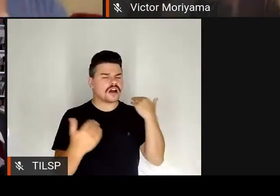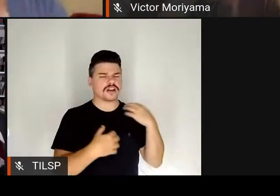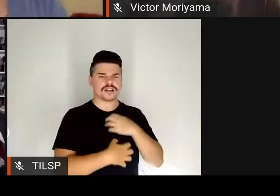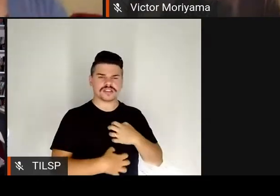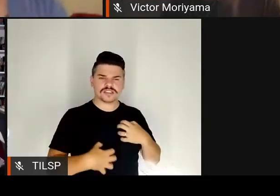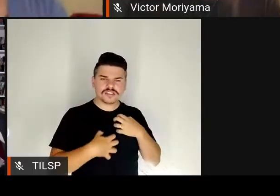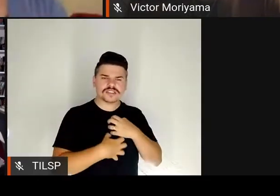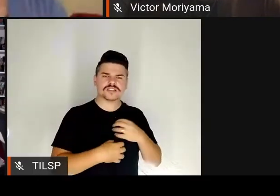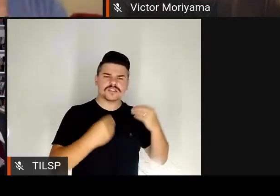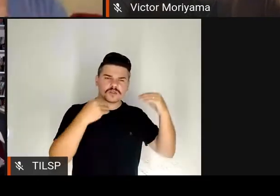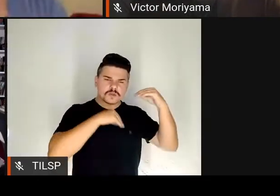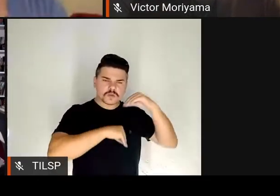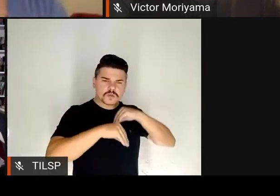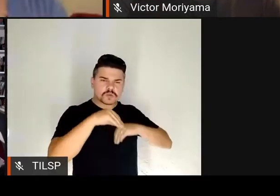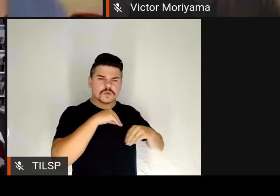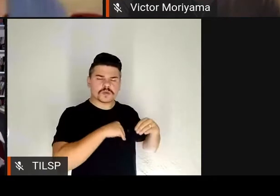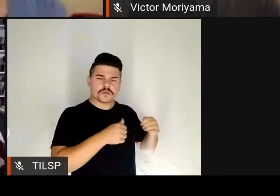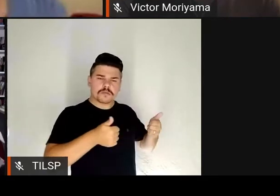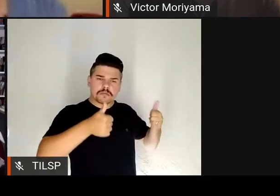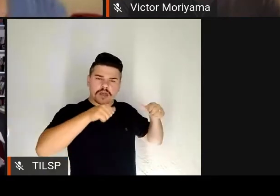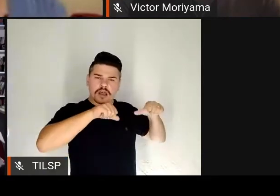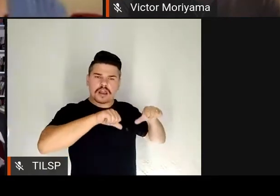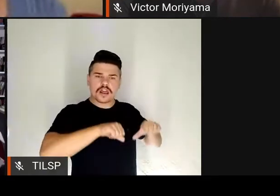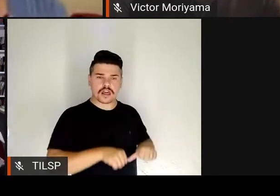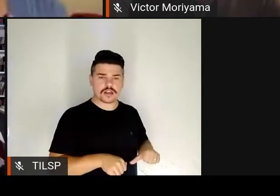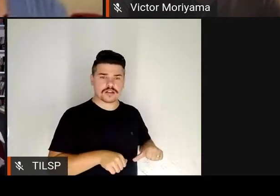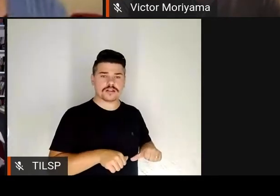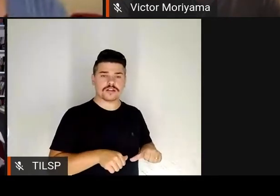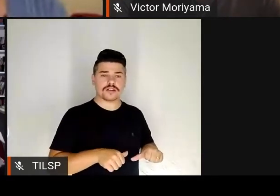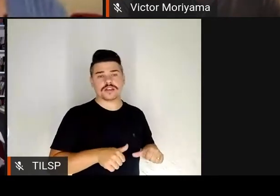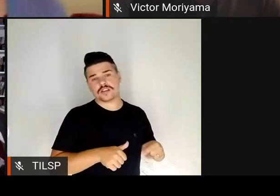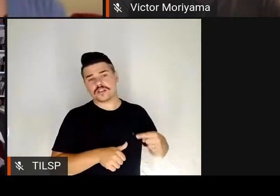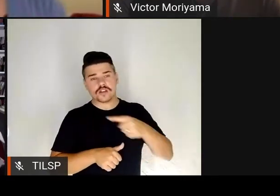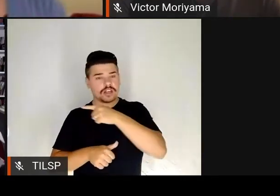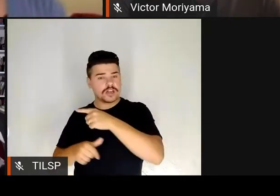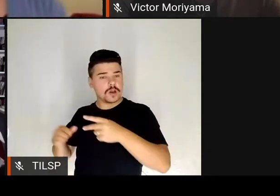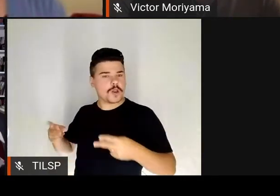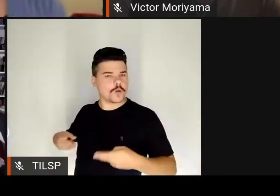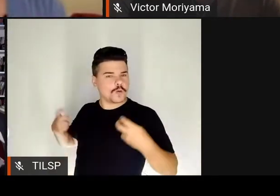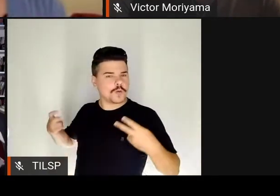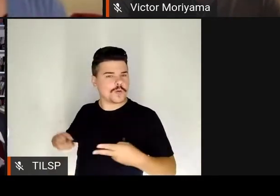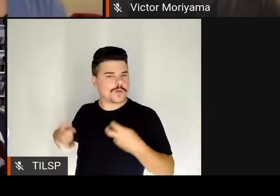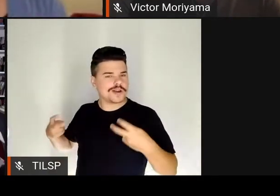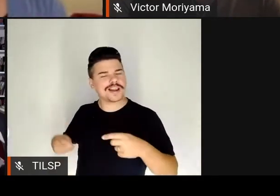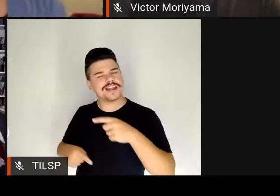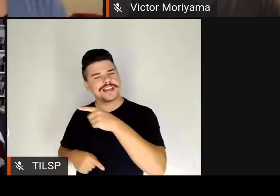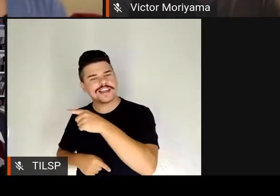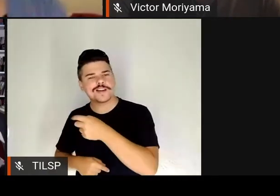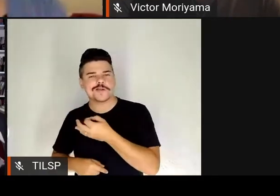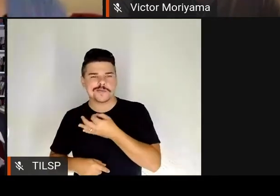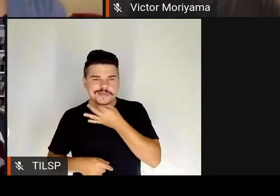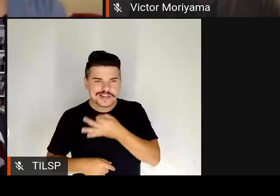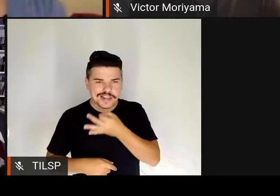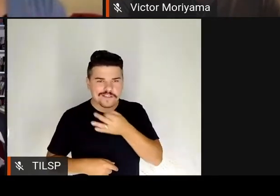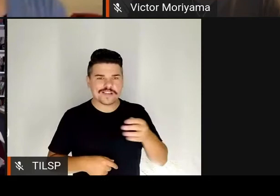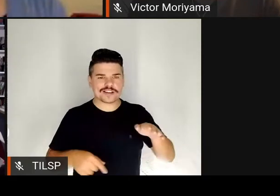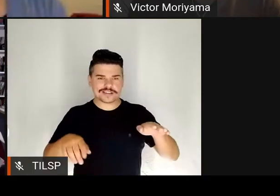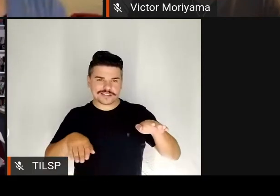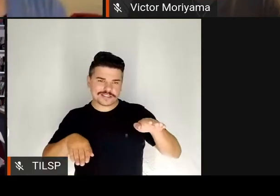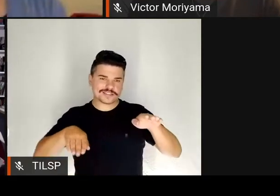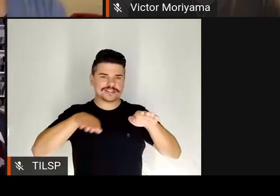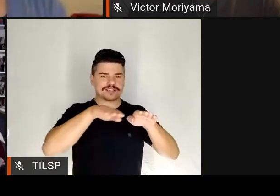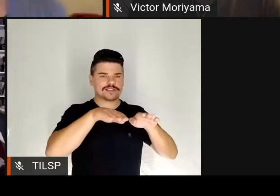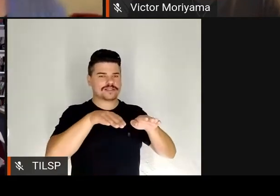si e vítimas daquelas pessoas que lucram com a guerra. E daí a crítica do Junger alinhar ele ao que ele chamou pejorativamente